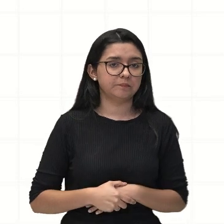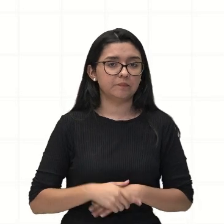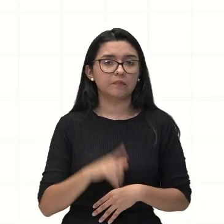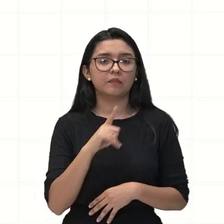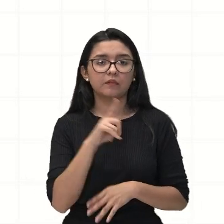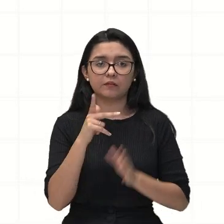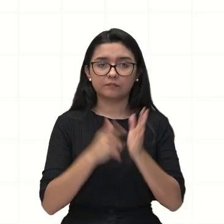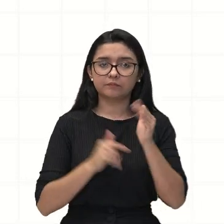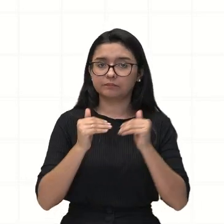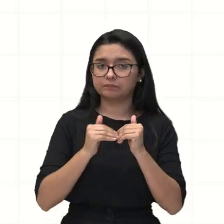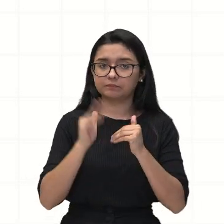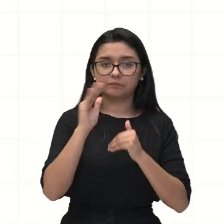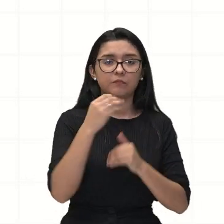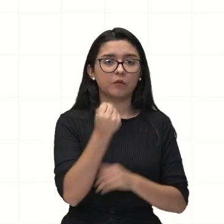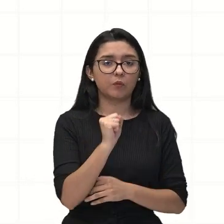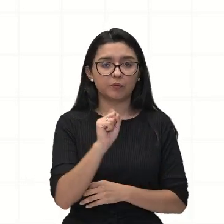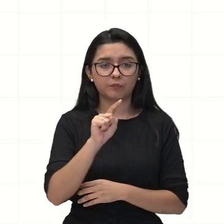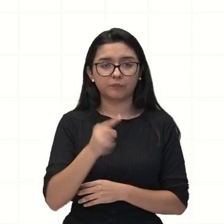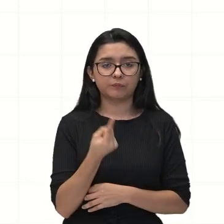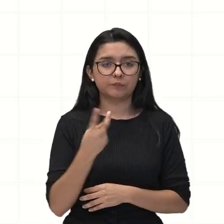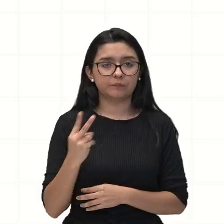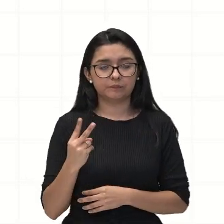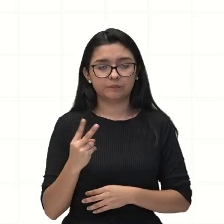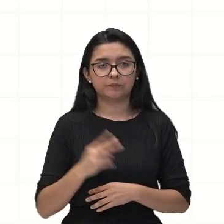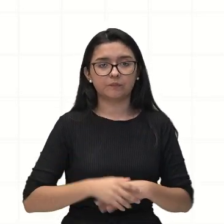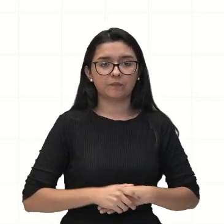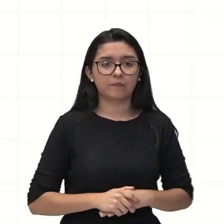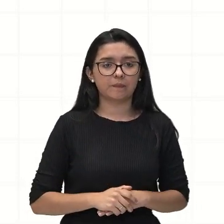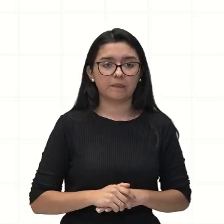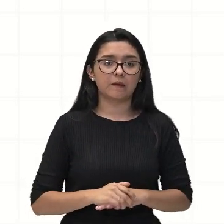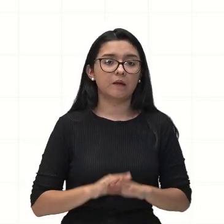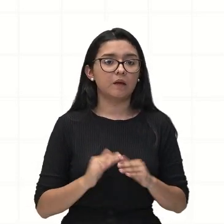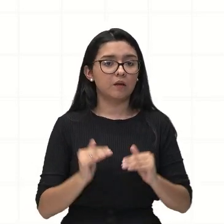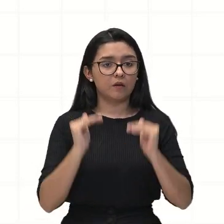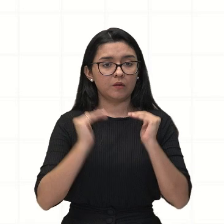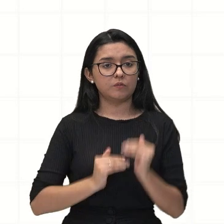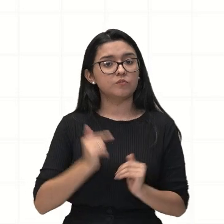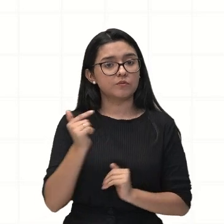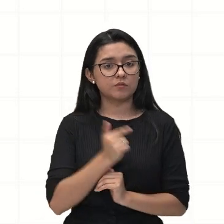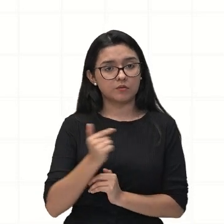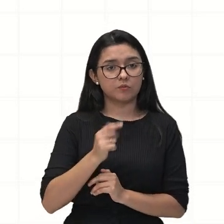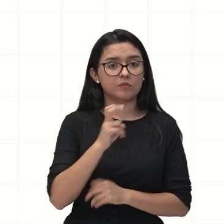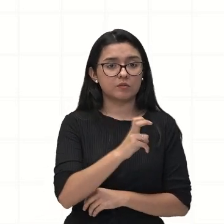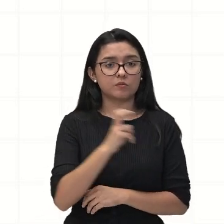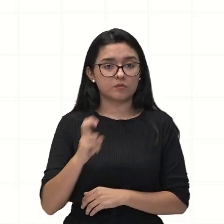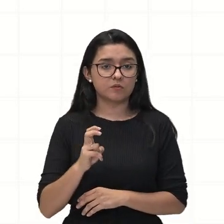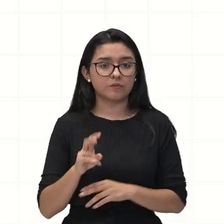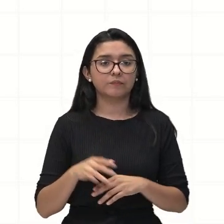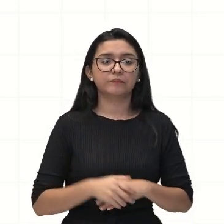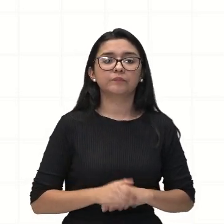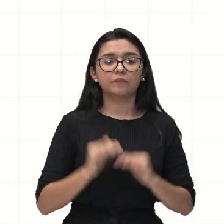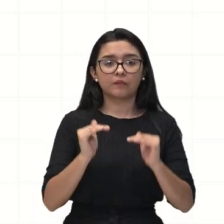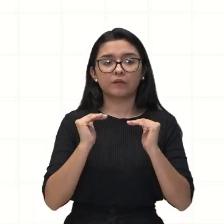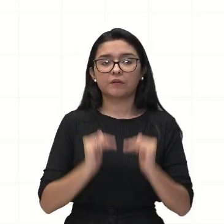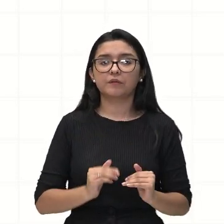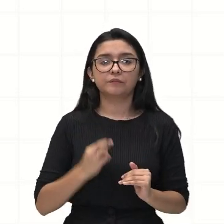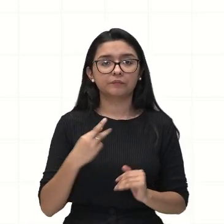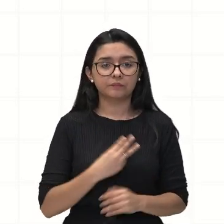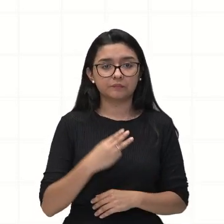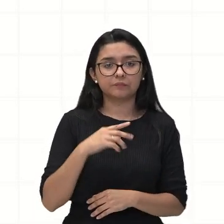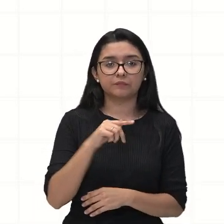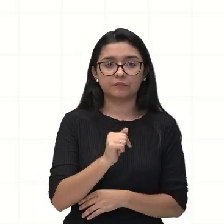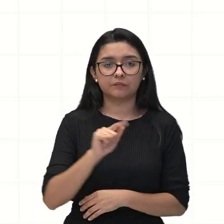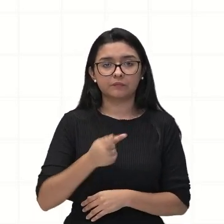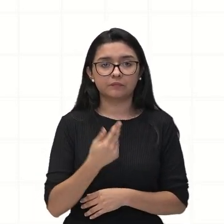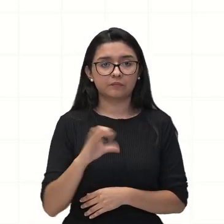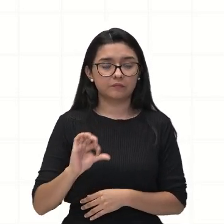destacou, com média 8,2, né? Bruno já ficou com 5,5 e Carla com 7,9.